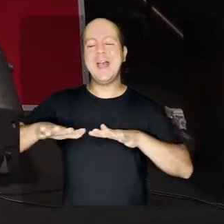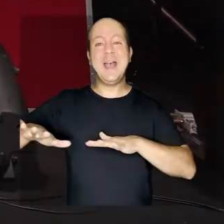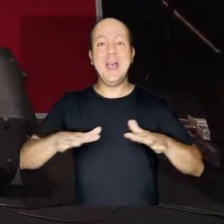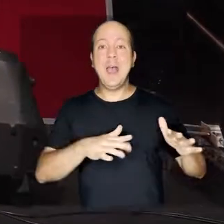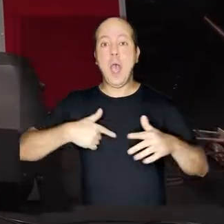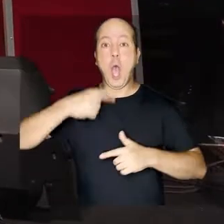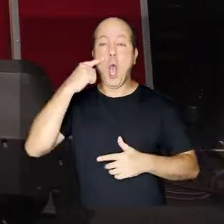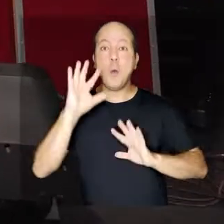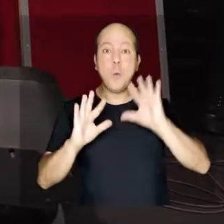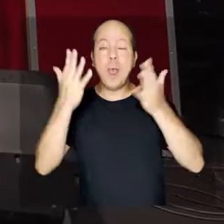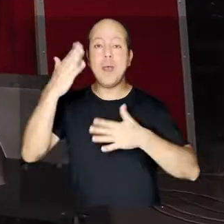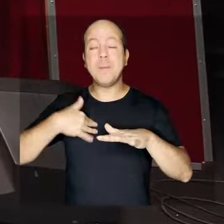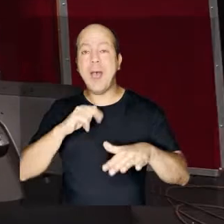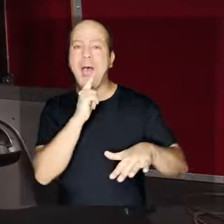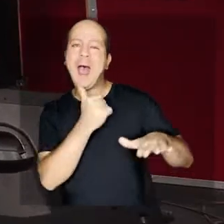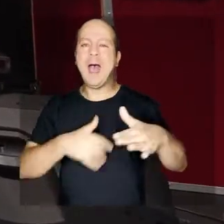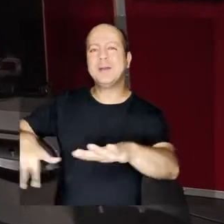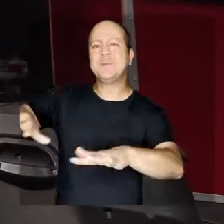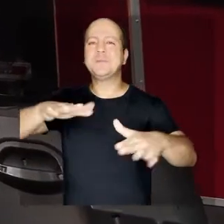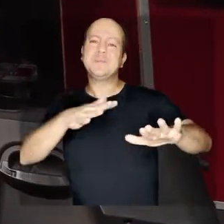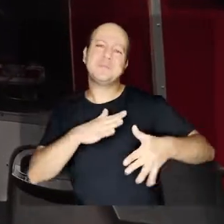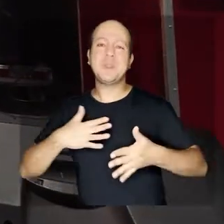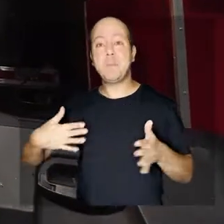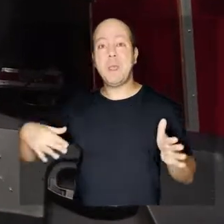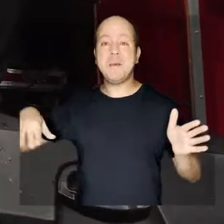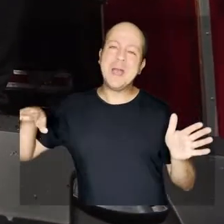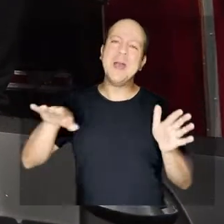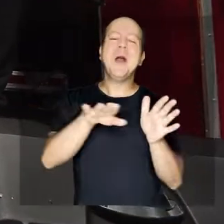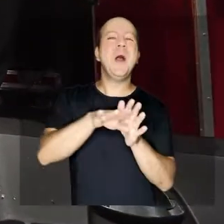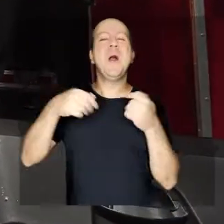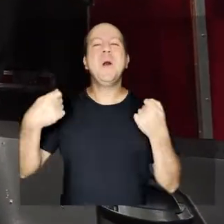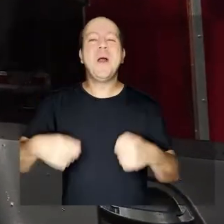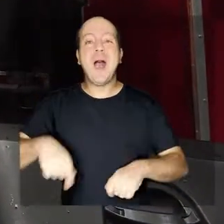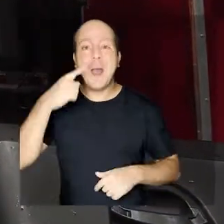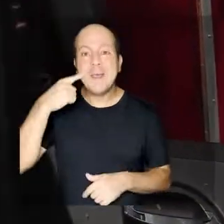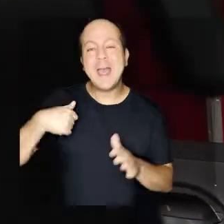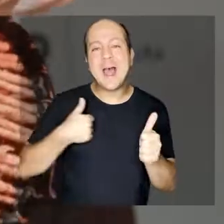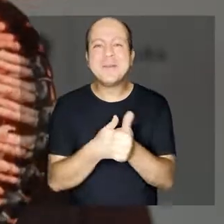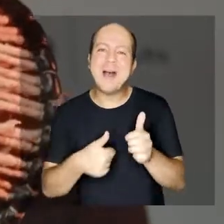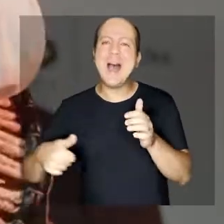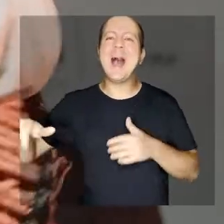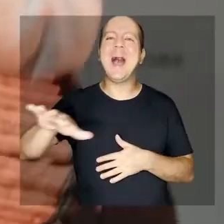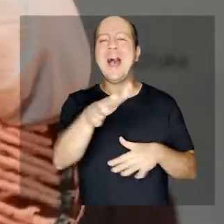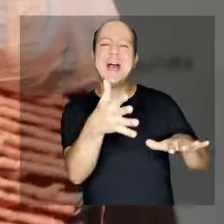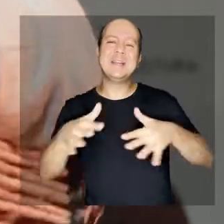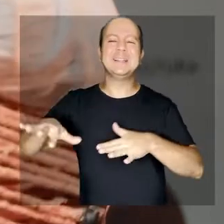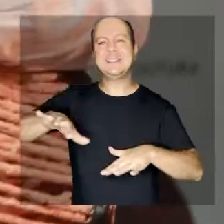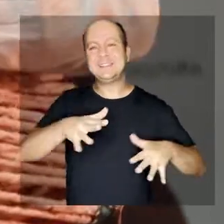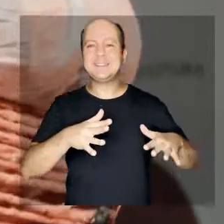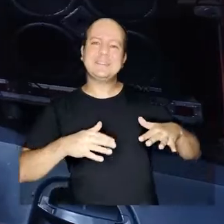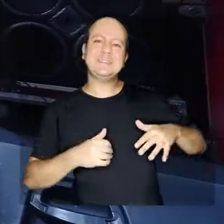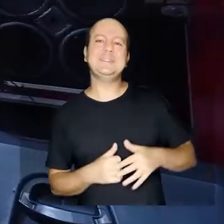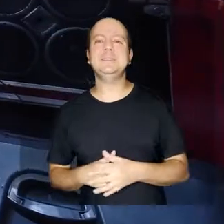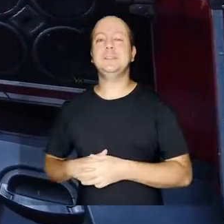grisalho com a cabeça raspada nas laterais usa camisa Clara e saia cinza com uma baqueta toca um pequeno tambor pendurado no